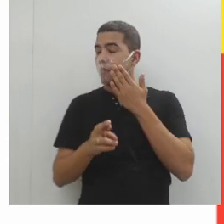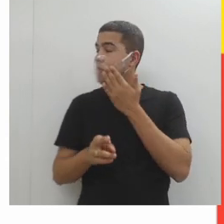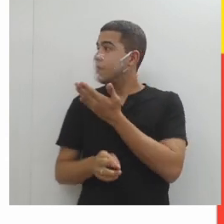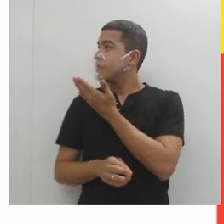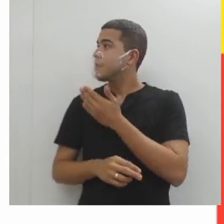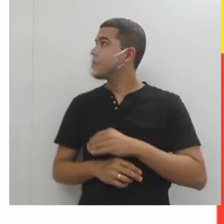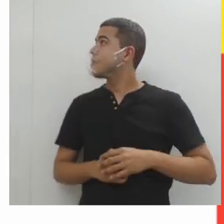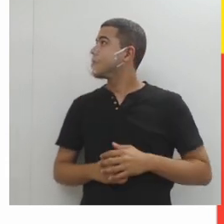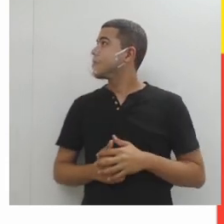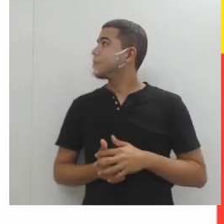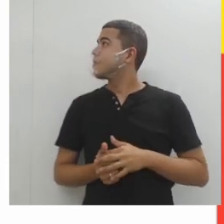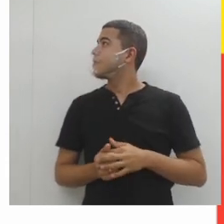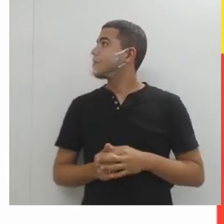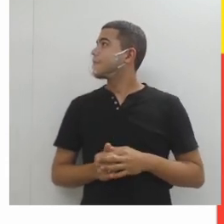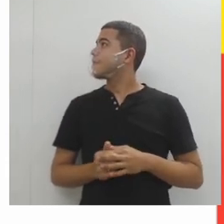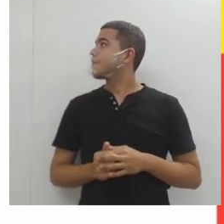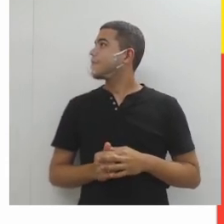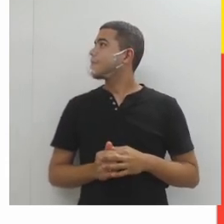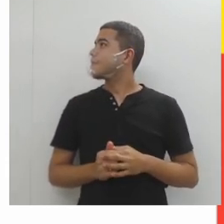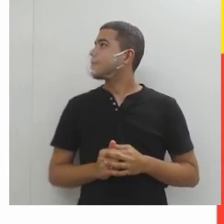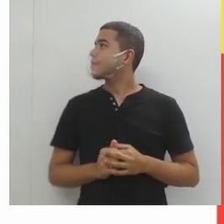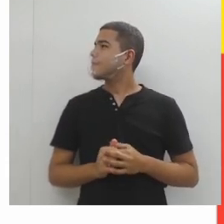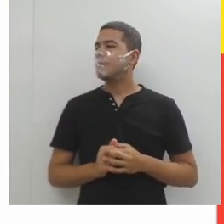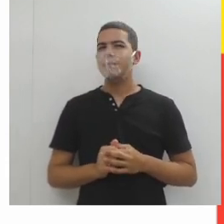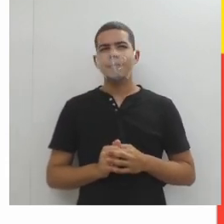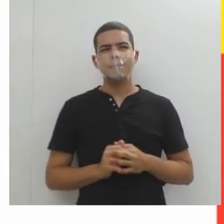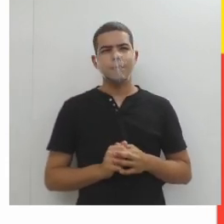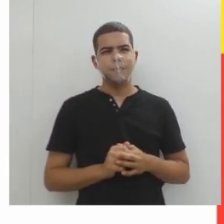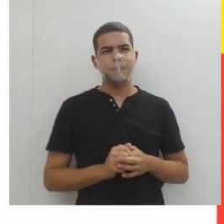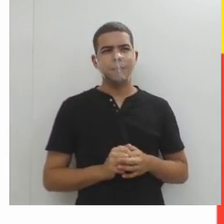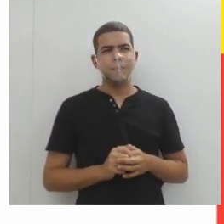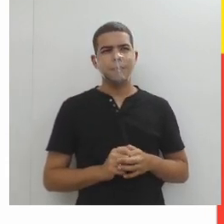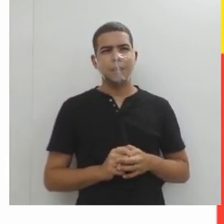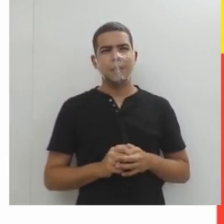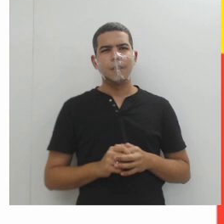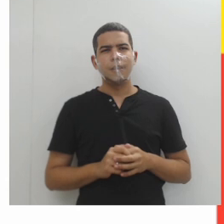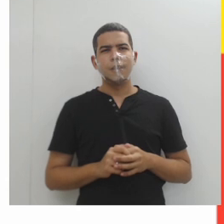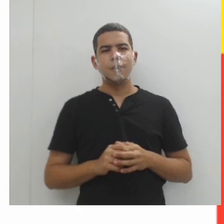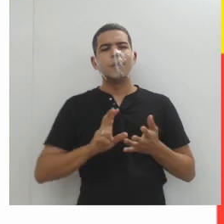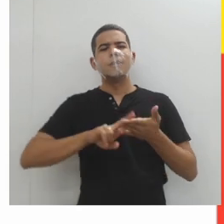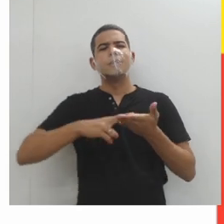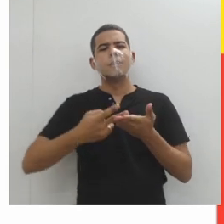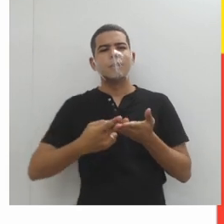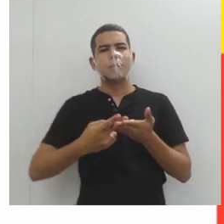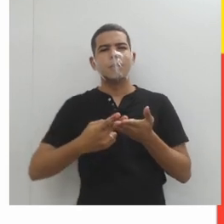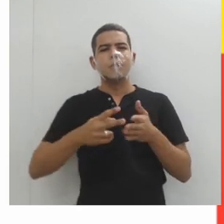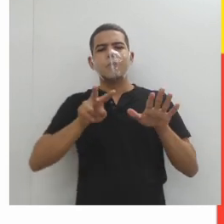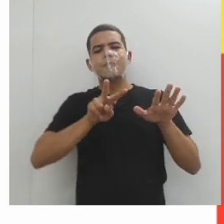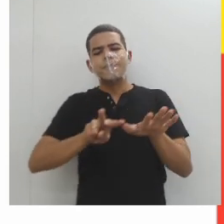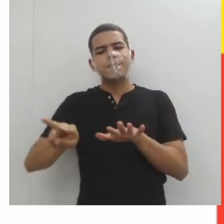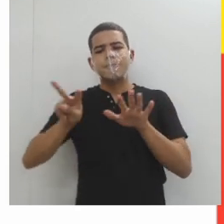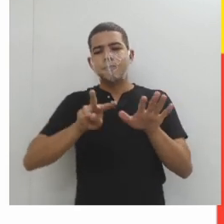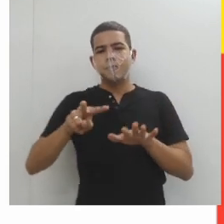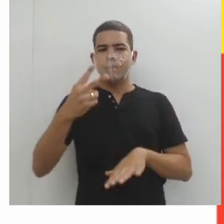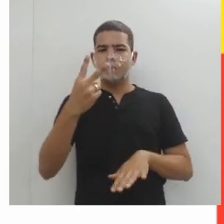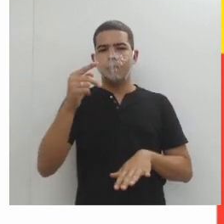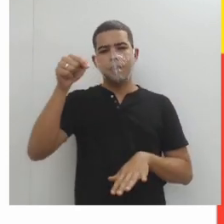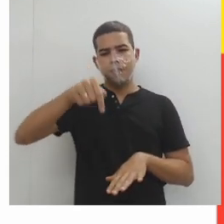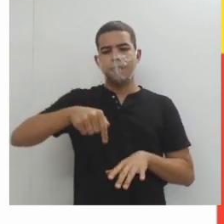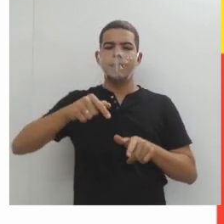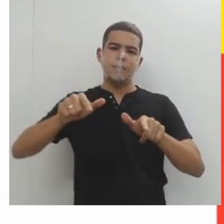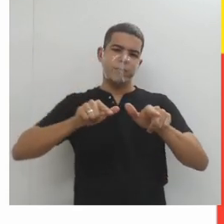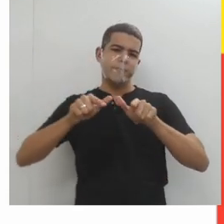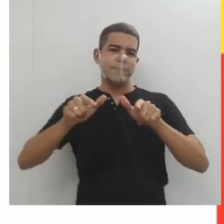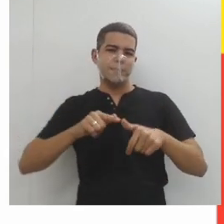here for 2 weeks. He has worked here for 2 weeks. Ele trabalhou aqui por 2 semanas. Beleza?